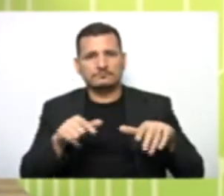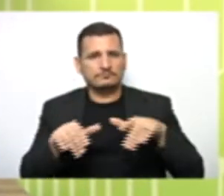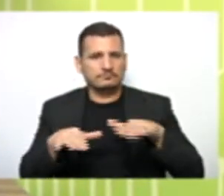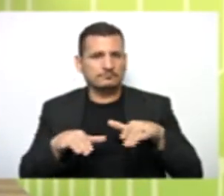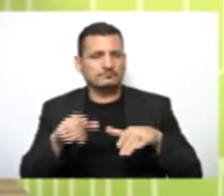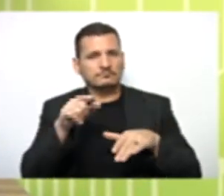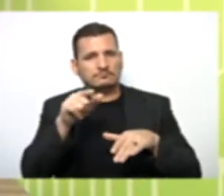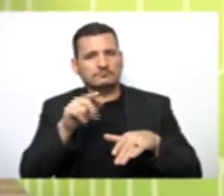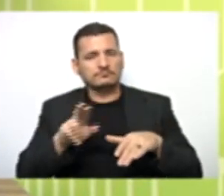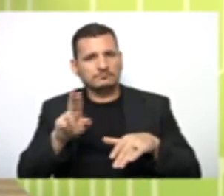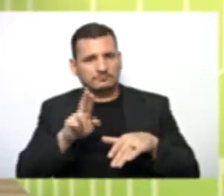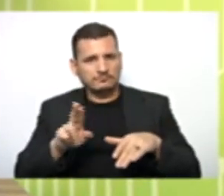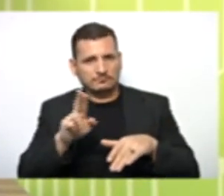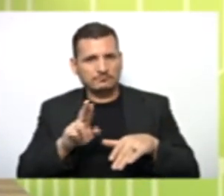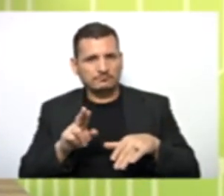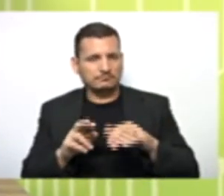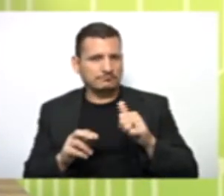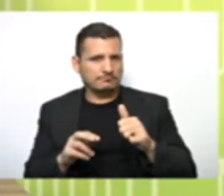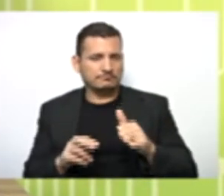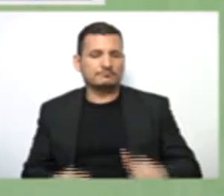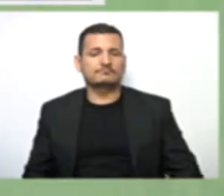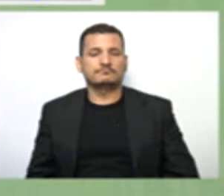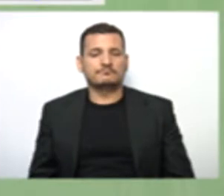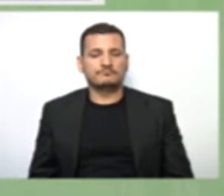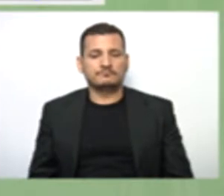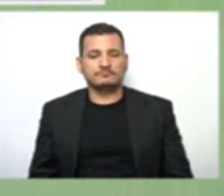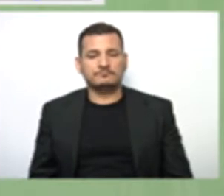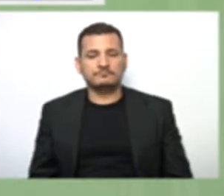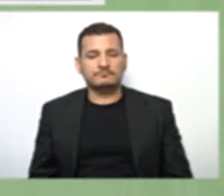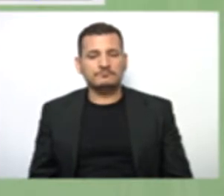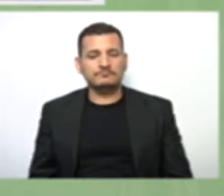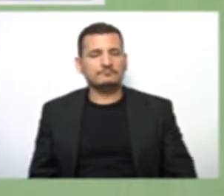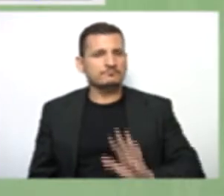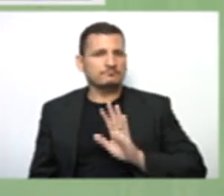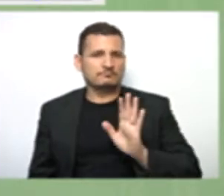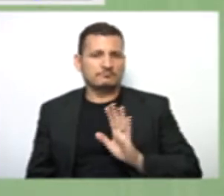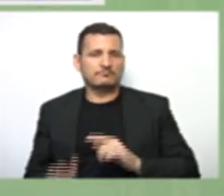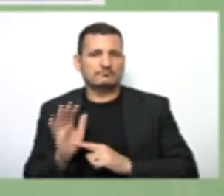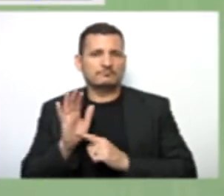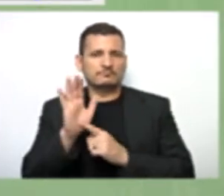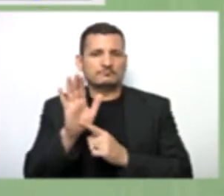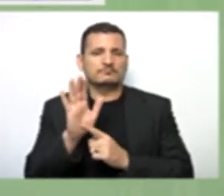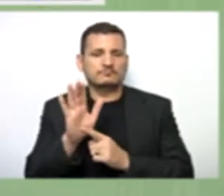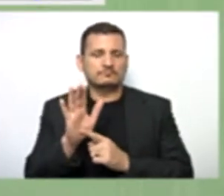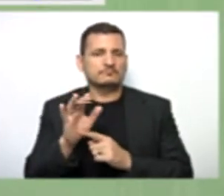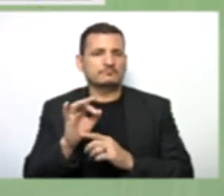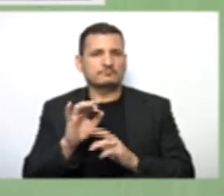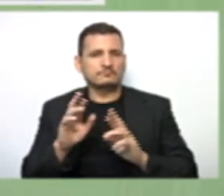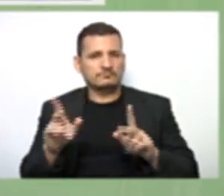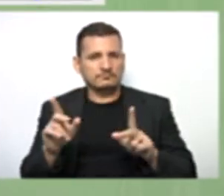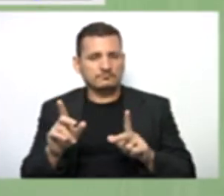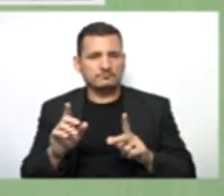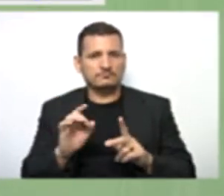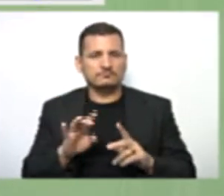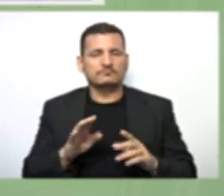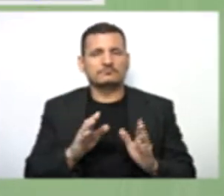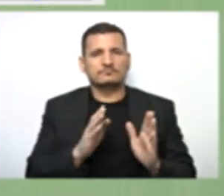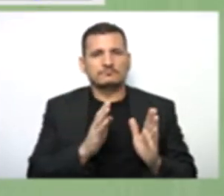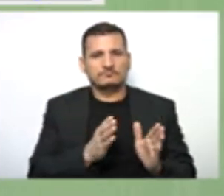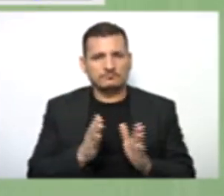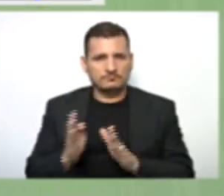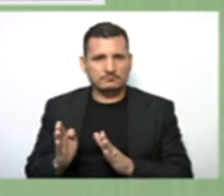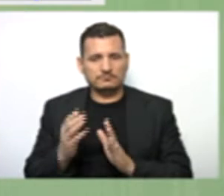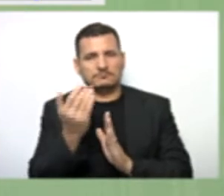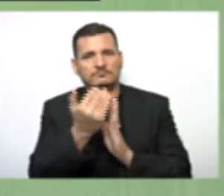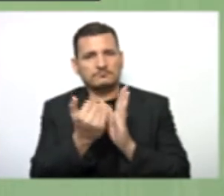que você estiver trabalhando, certo? Então, isso só para ilustrar o nossa diferença aí de processo para